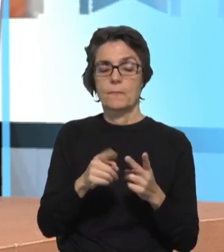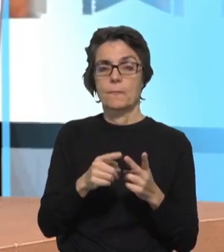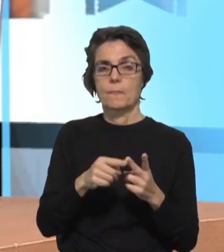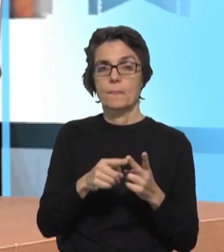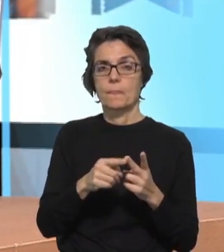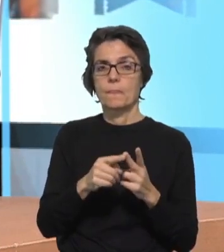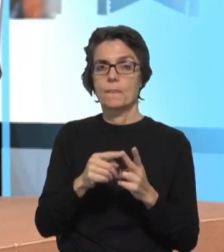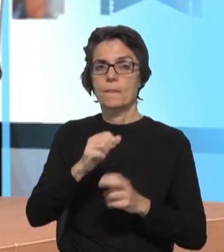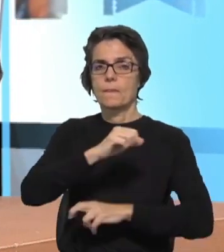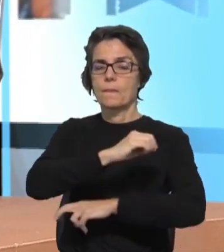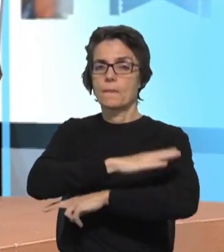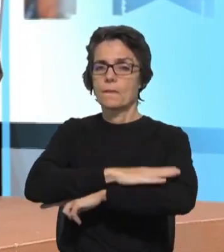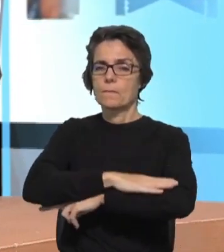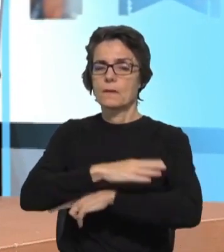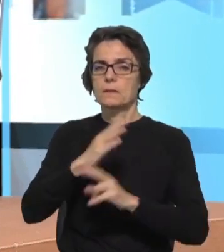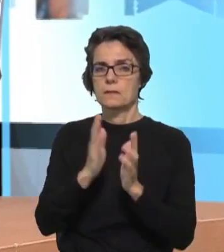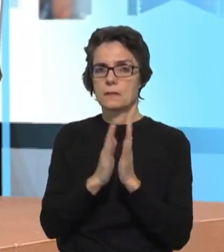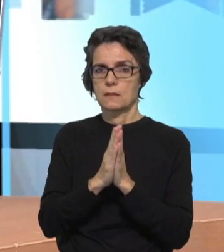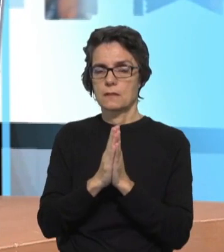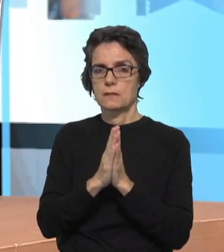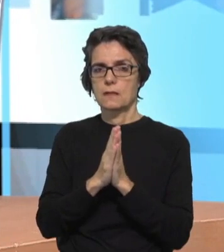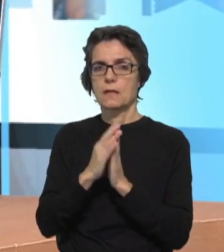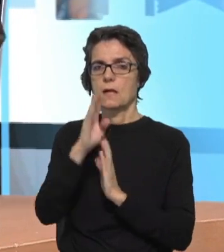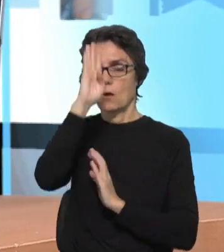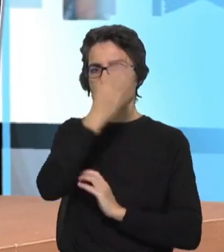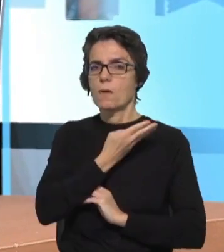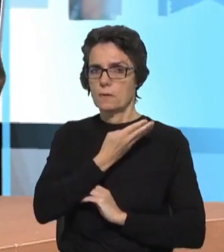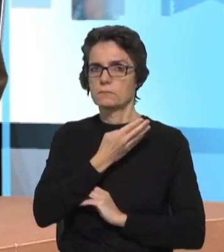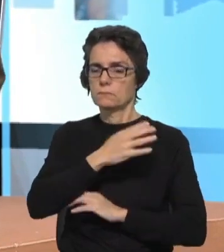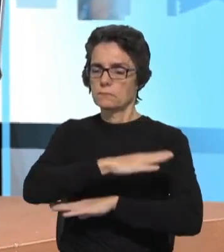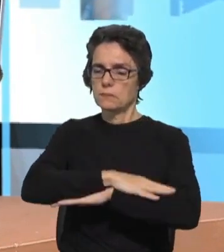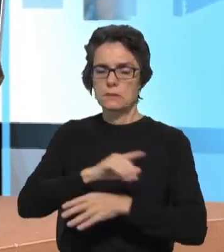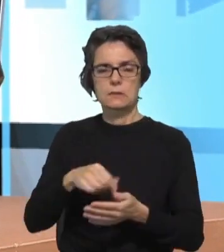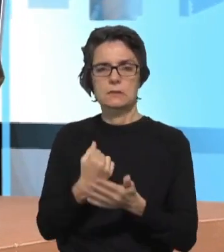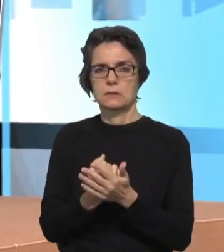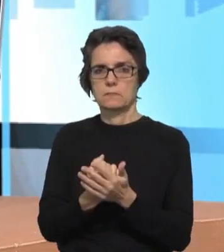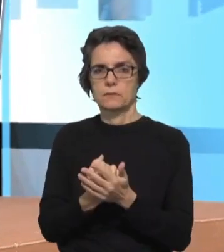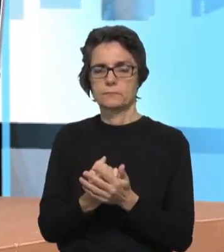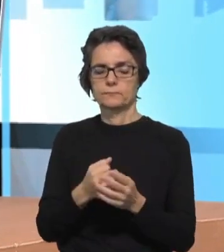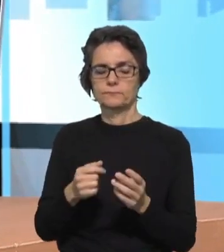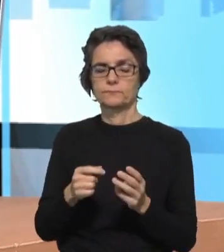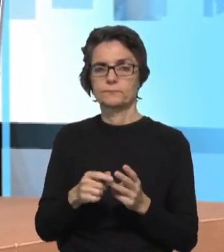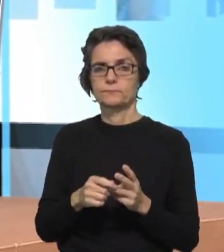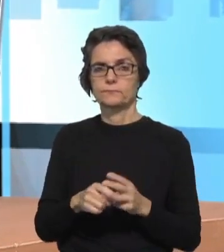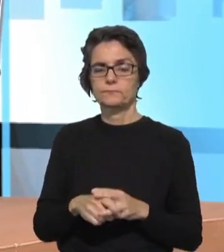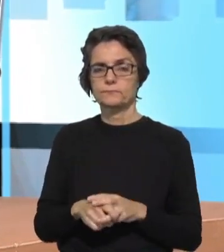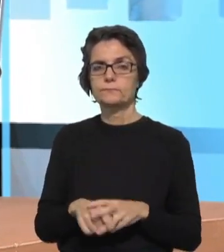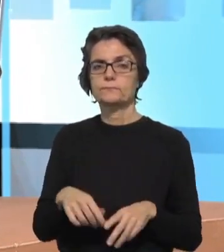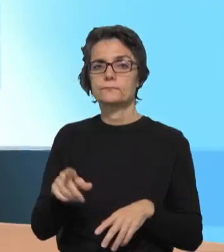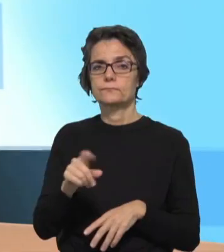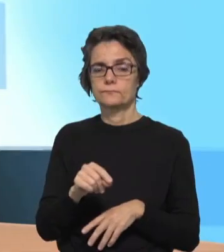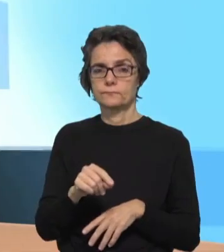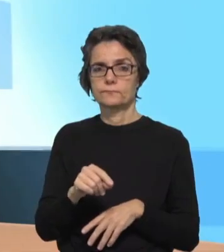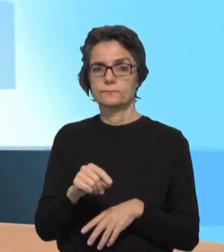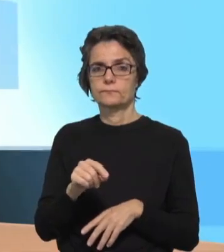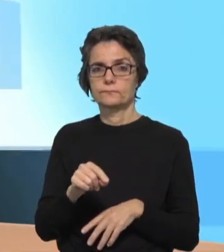Igreja e ao Papa canonicamente eleito. Isto está sempre presente, mas aqui ele vai reafirmá-lo de forma muito vincada. Há também,